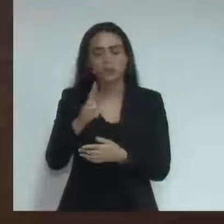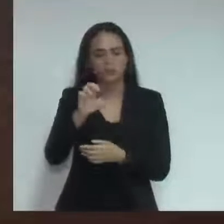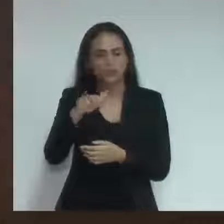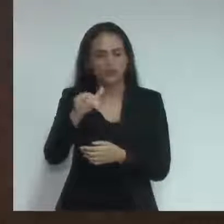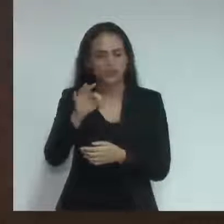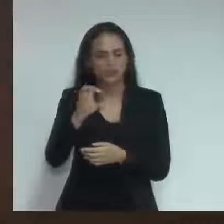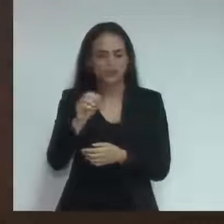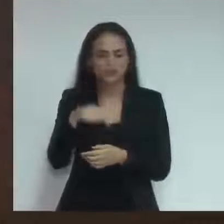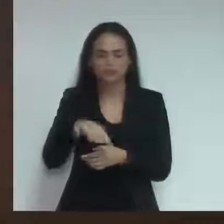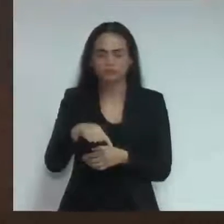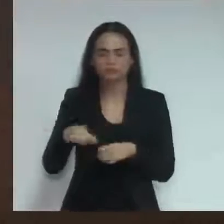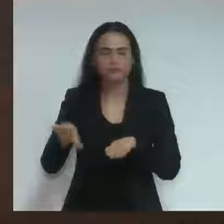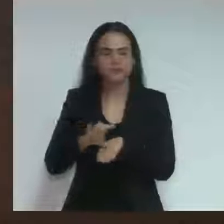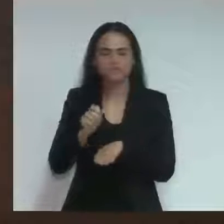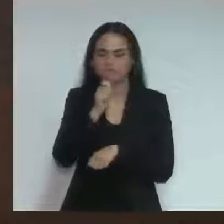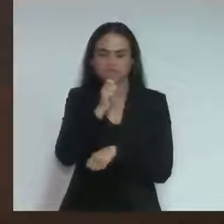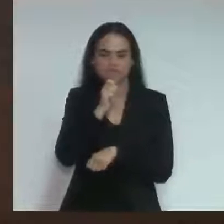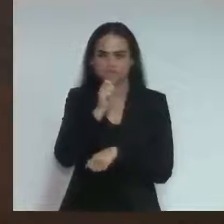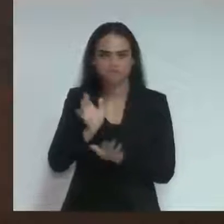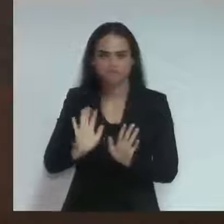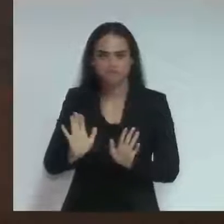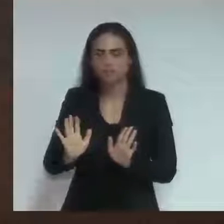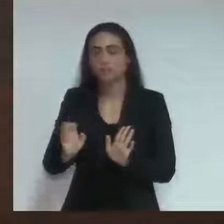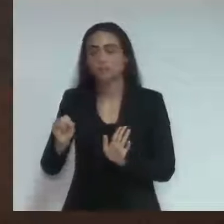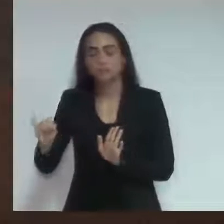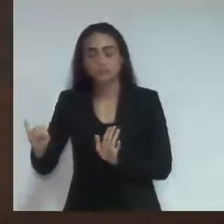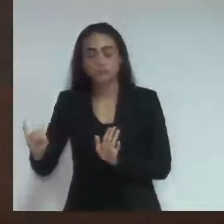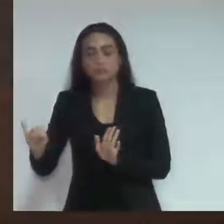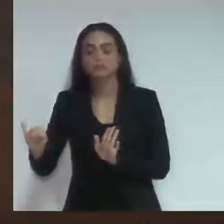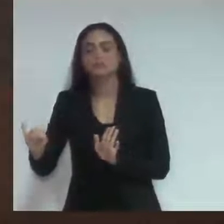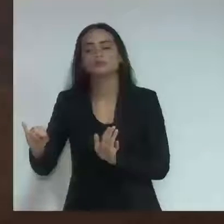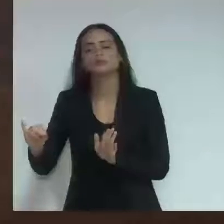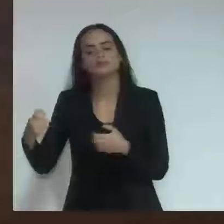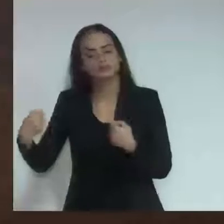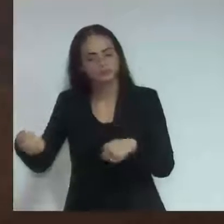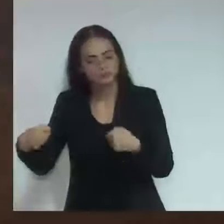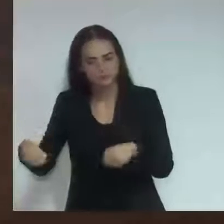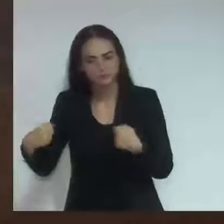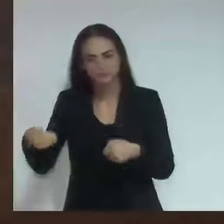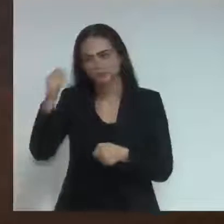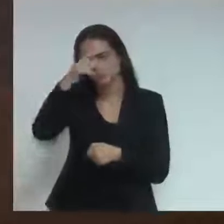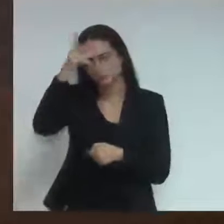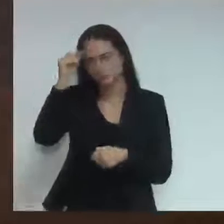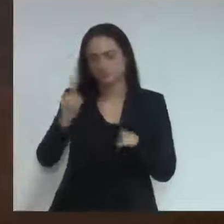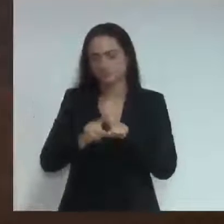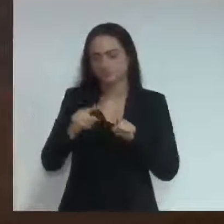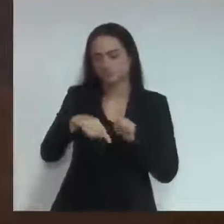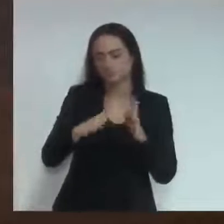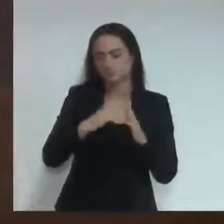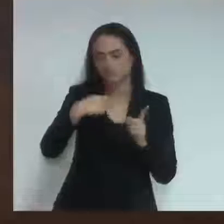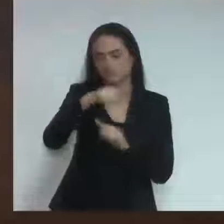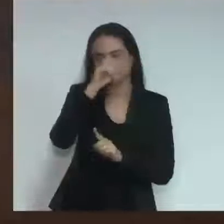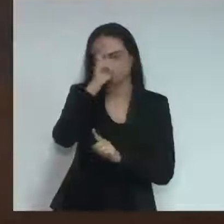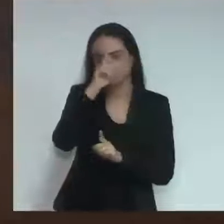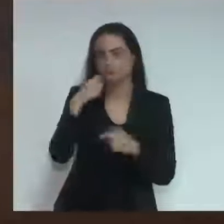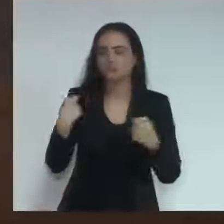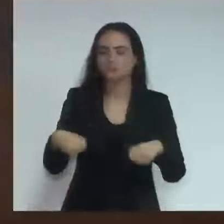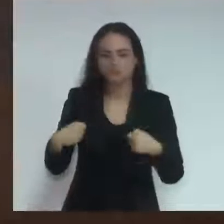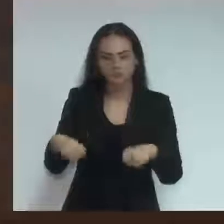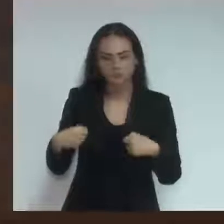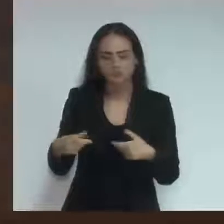à municipalidade e à Santa Casa correr atrás, porque tem direito a essa verba de R$70 mil por